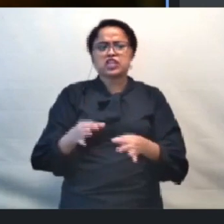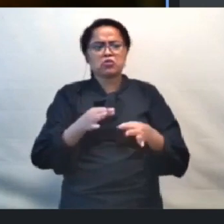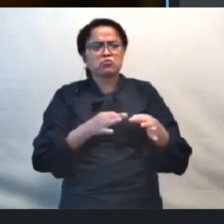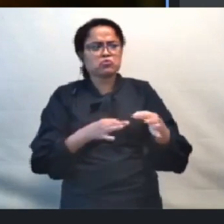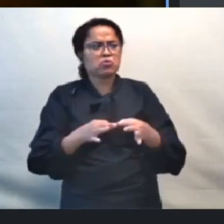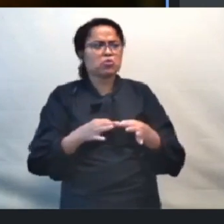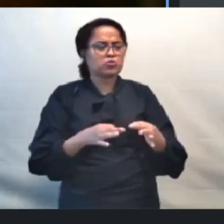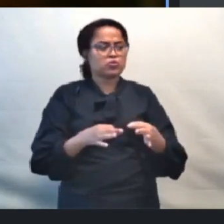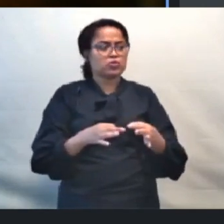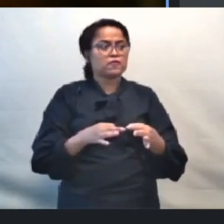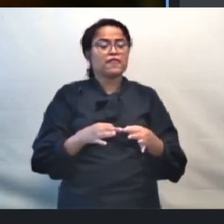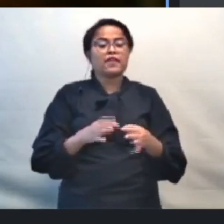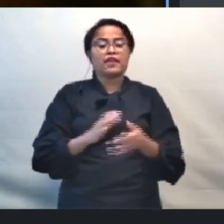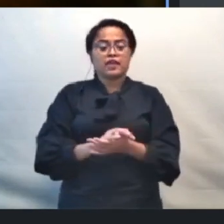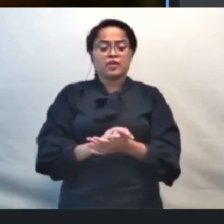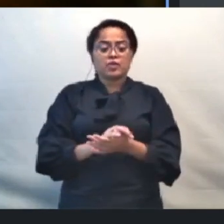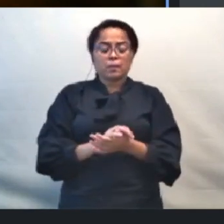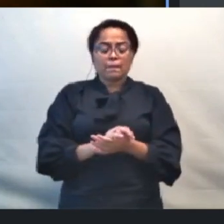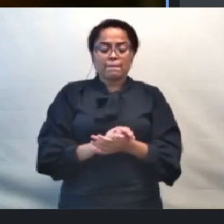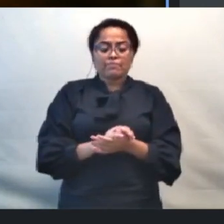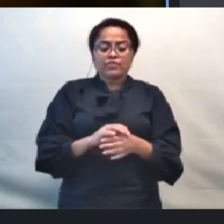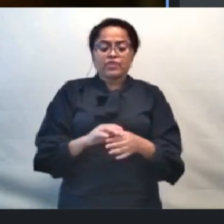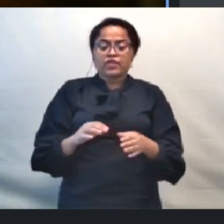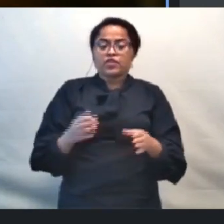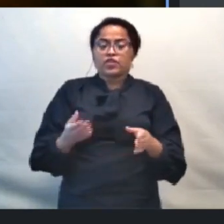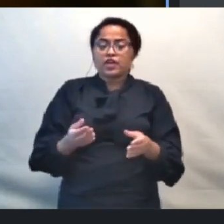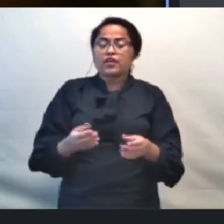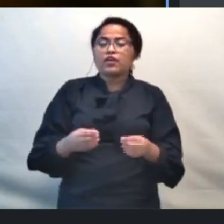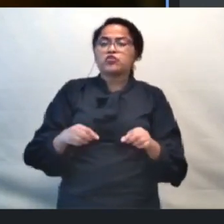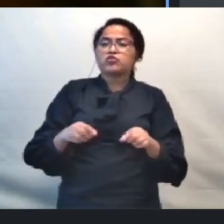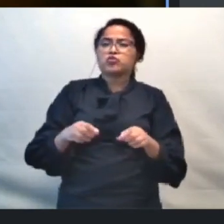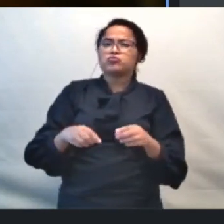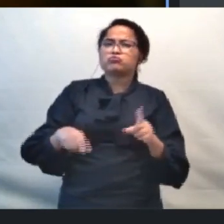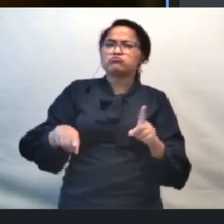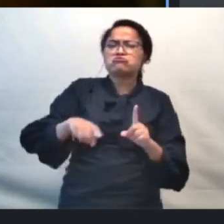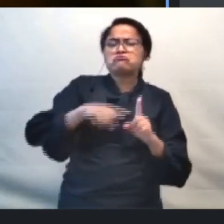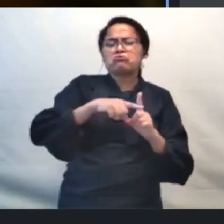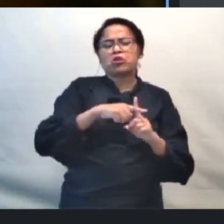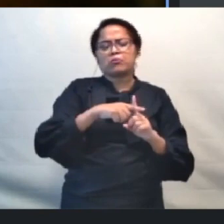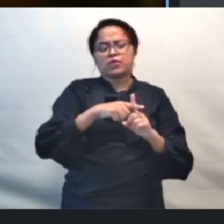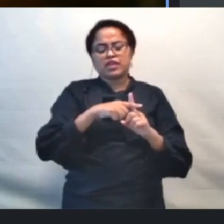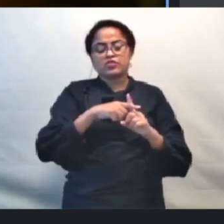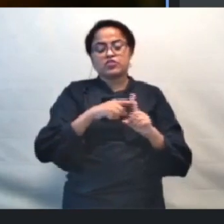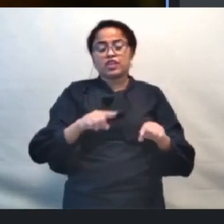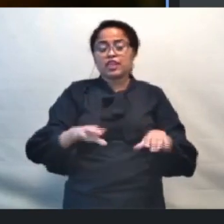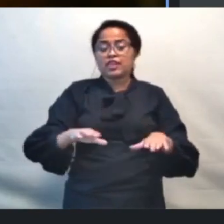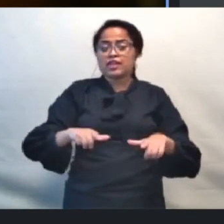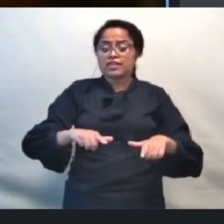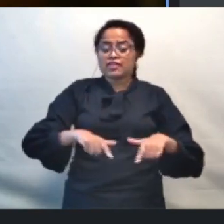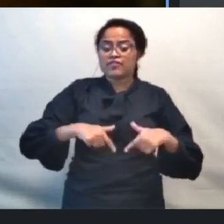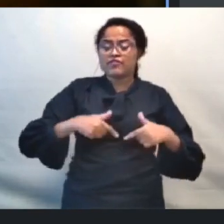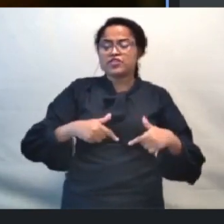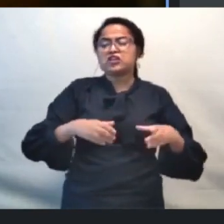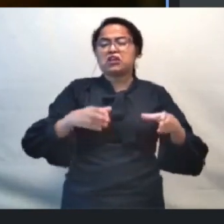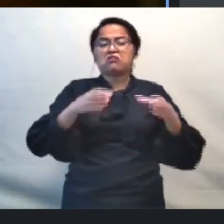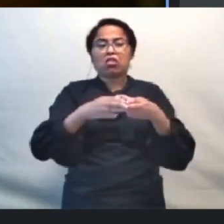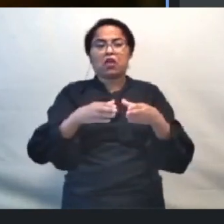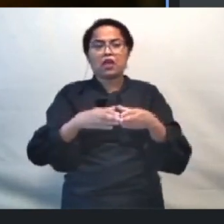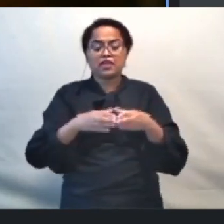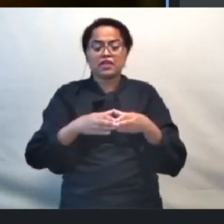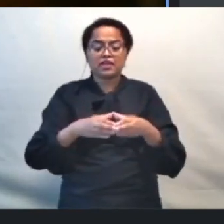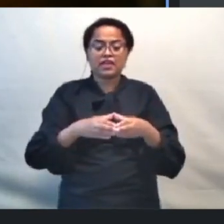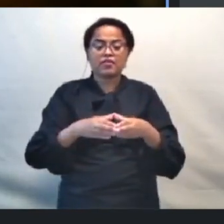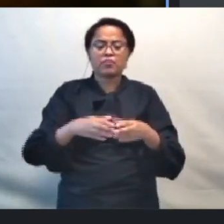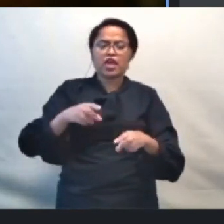de focos. Concomitante a isso, na vigência, por exemplo, da nossa equipe, ou verificar,